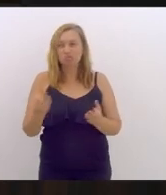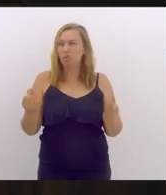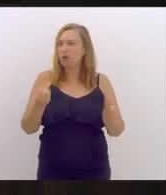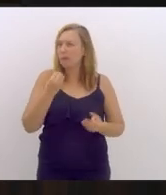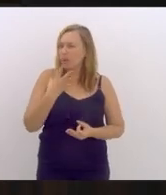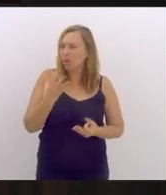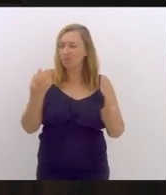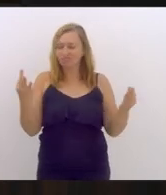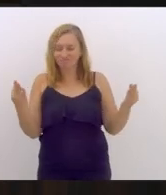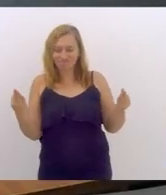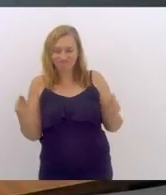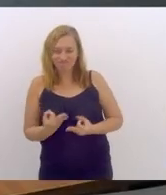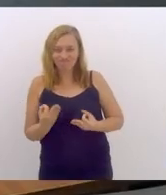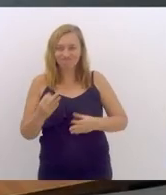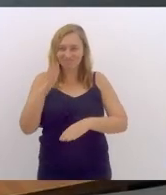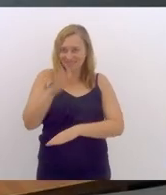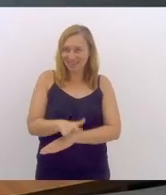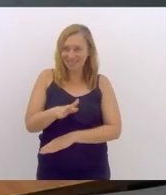ótima tarde